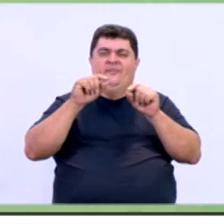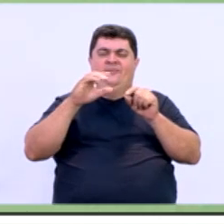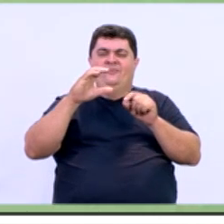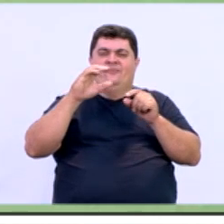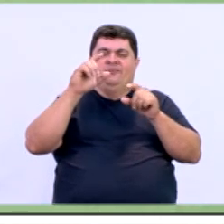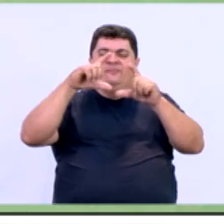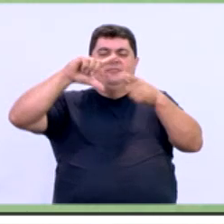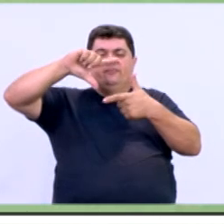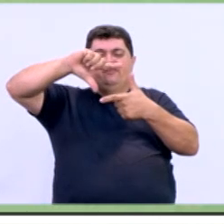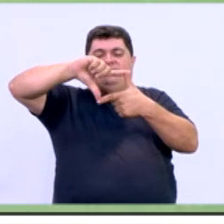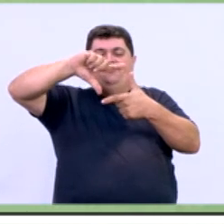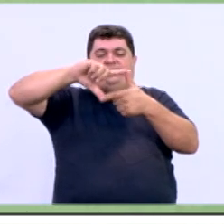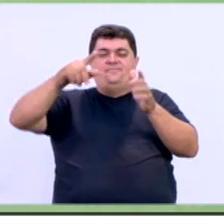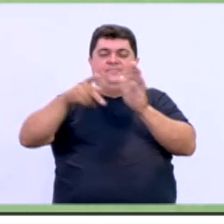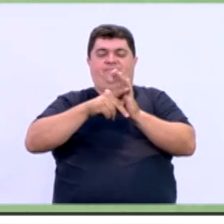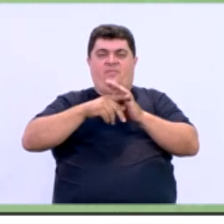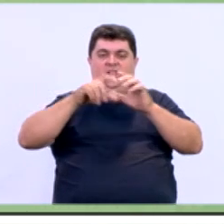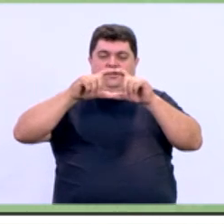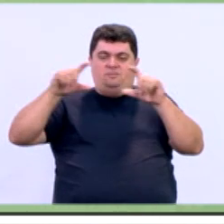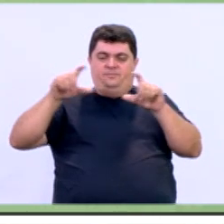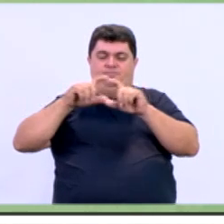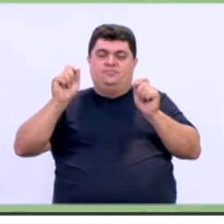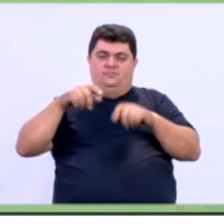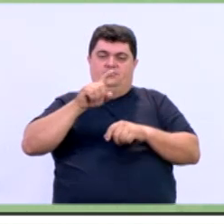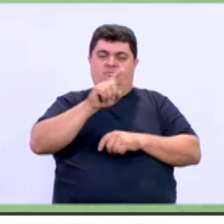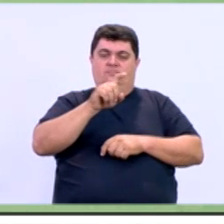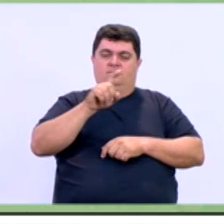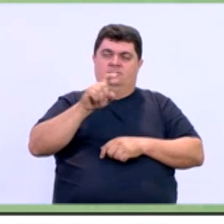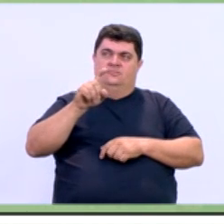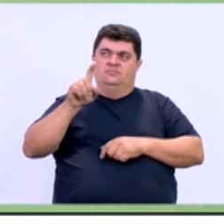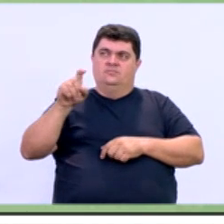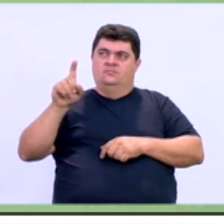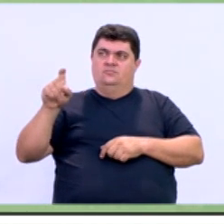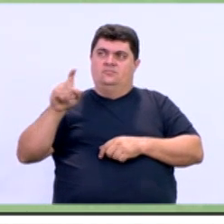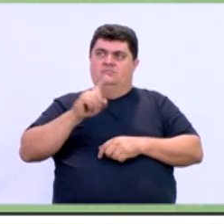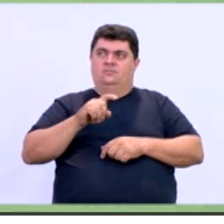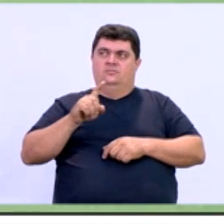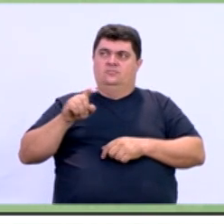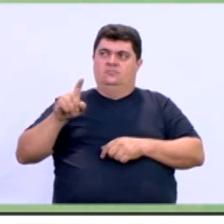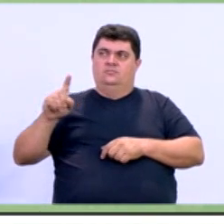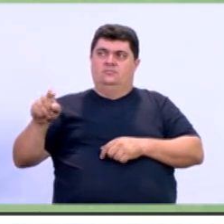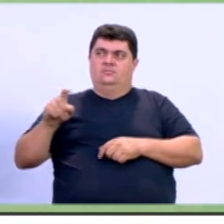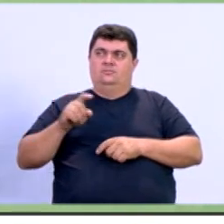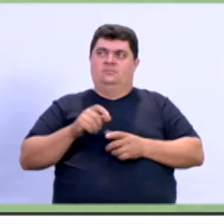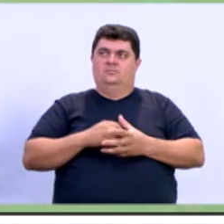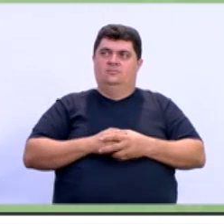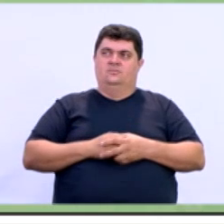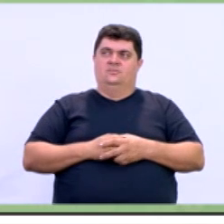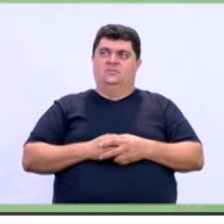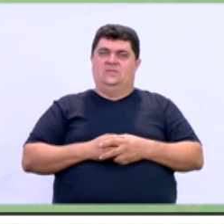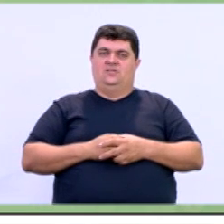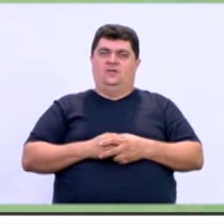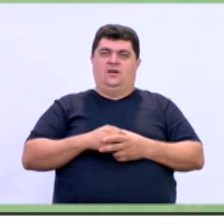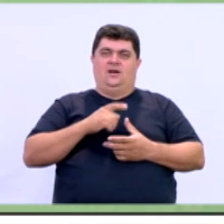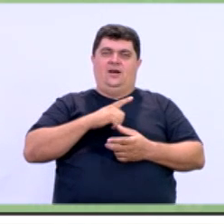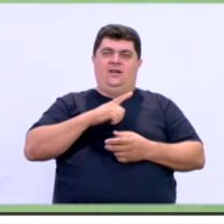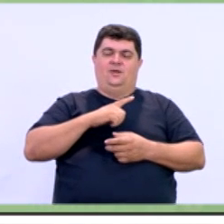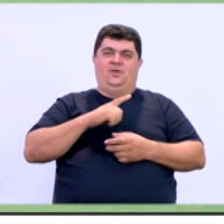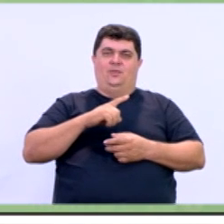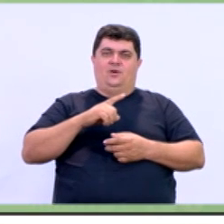formulário. Então, como eu posso marcar mais de uma, normalmente eu vou representar isso aqui como o quê? Como um